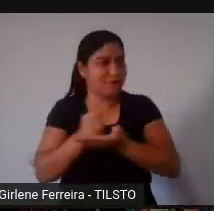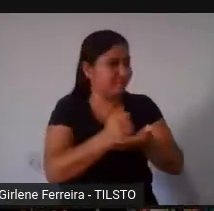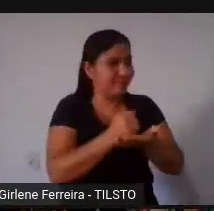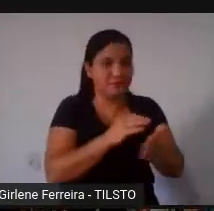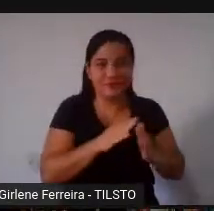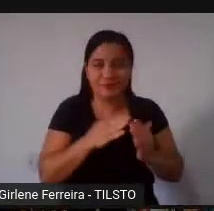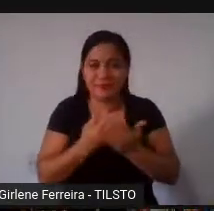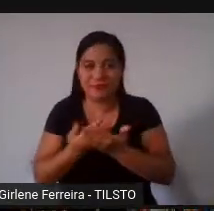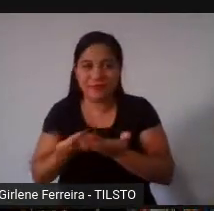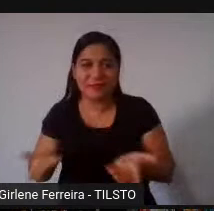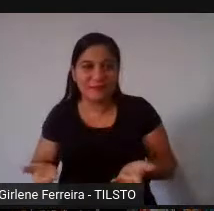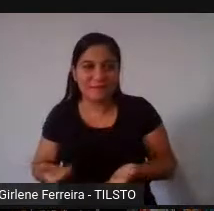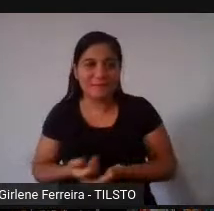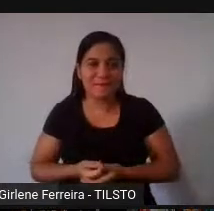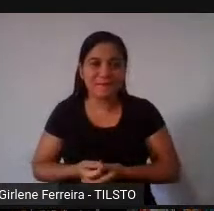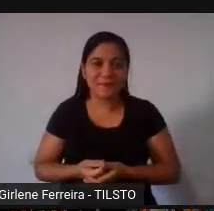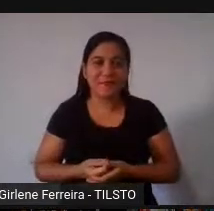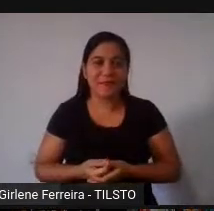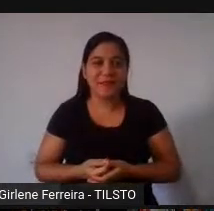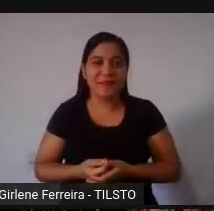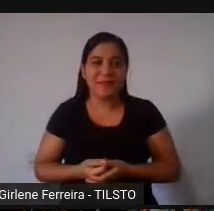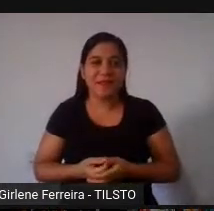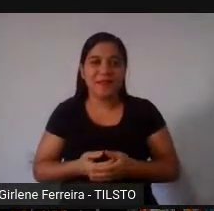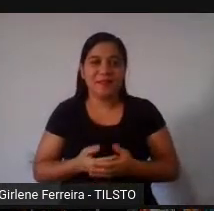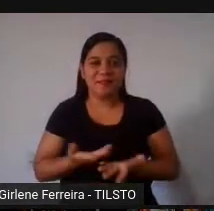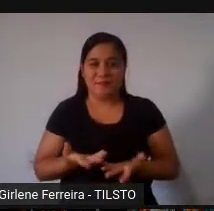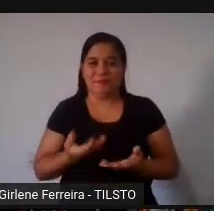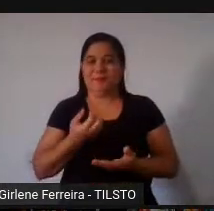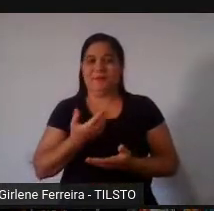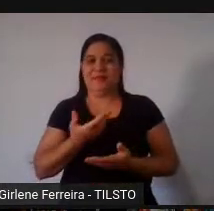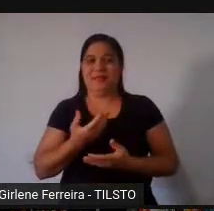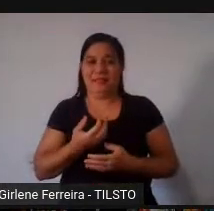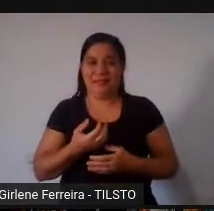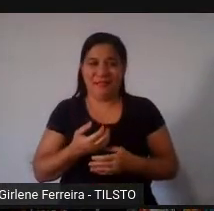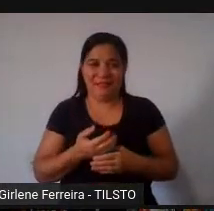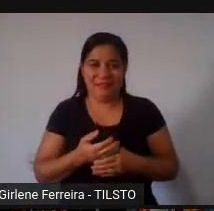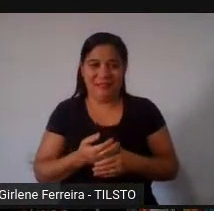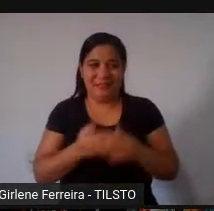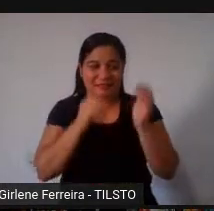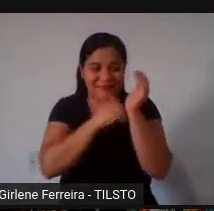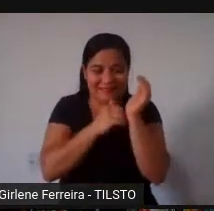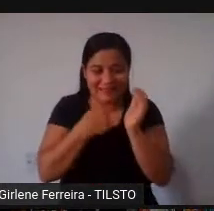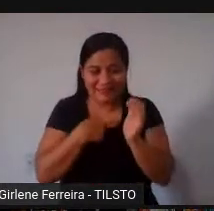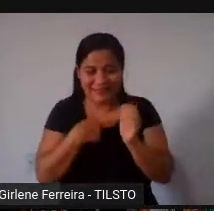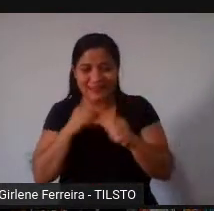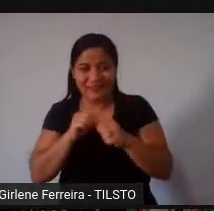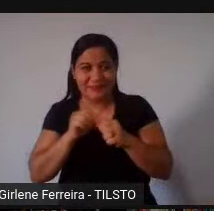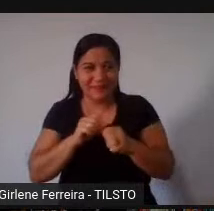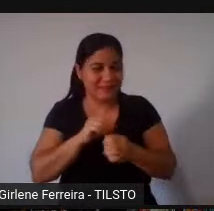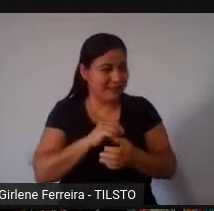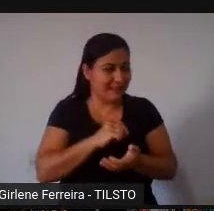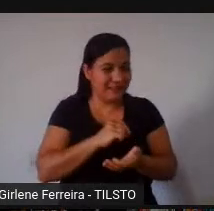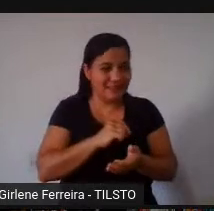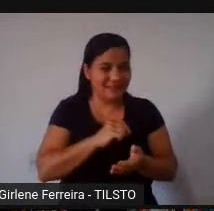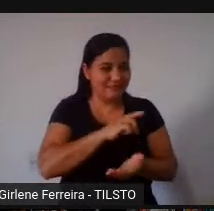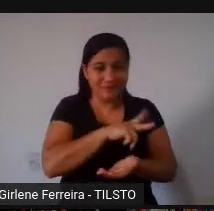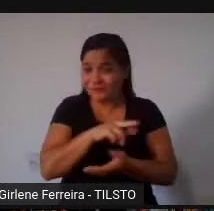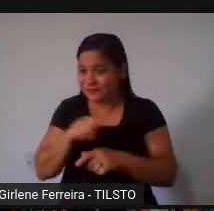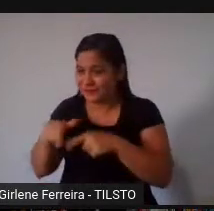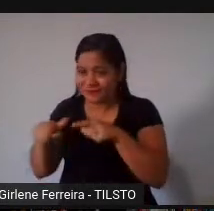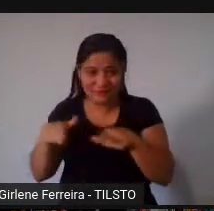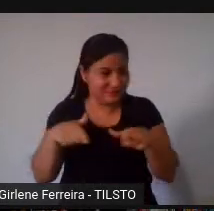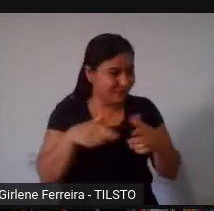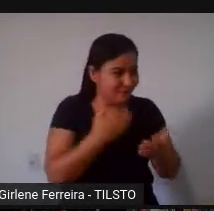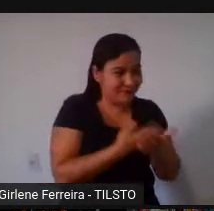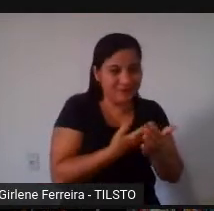O segredo de fazer mil e uma coisas ao mesmo tempo é que, de vez em quando, algumas dão errado, né? E aí a gente tem que minimizar as coisas que dão errado, né? Então, é meio